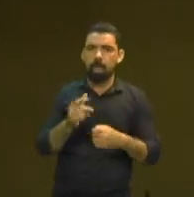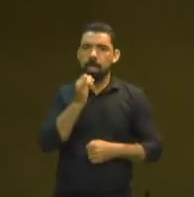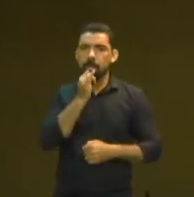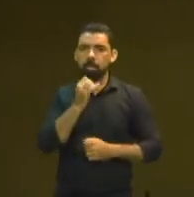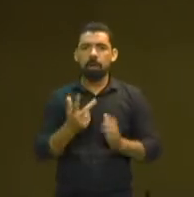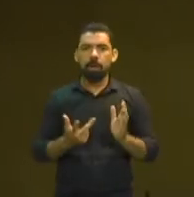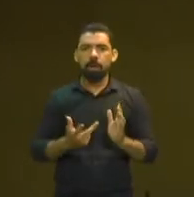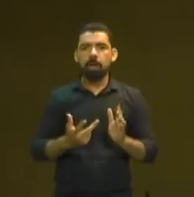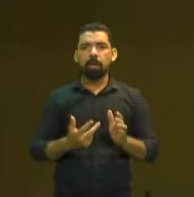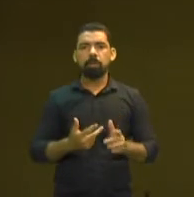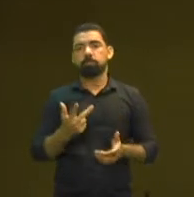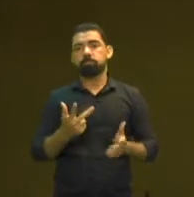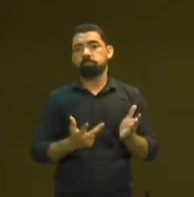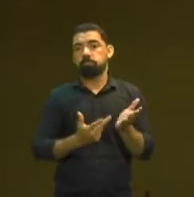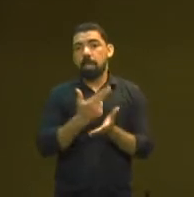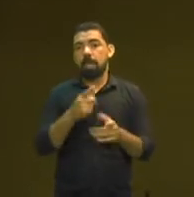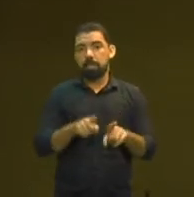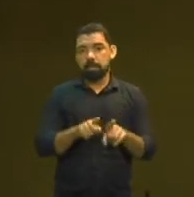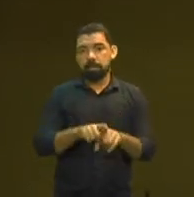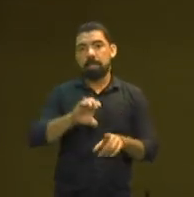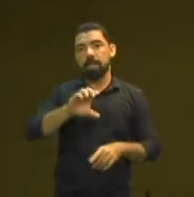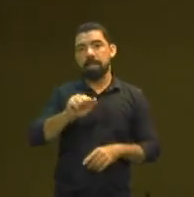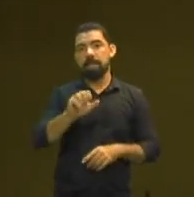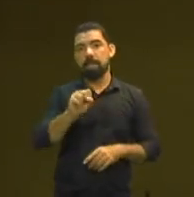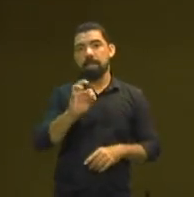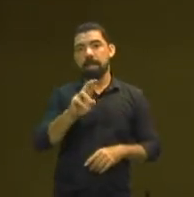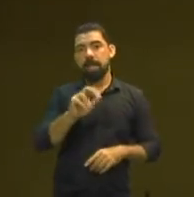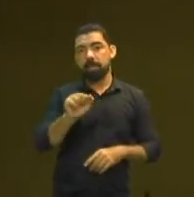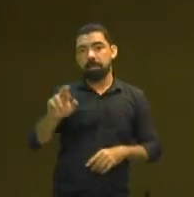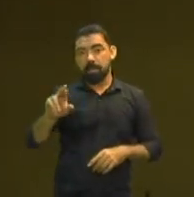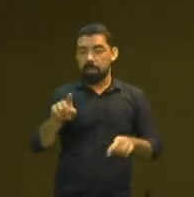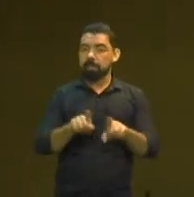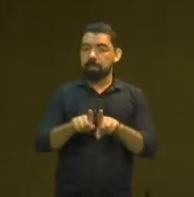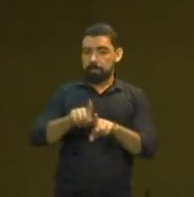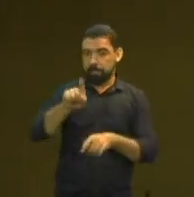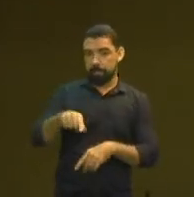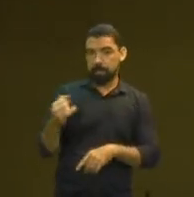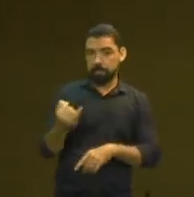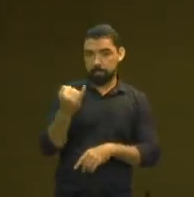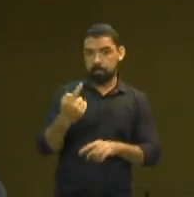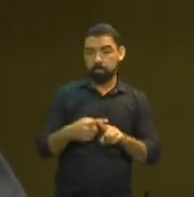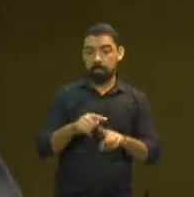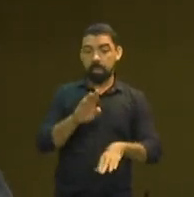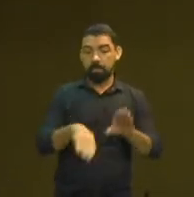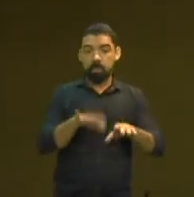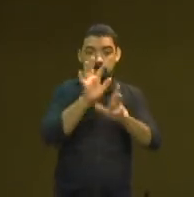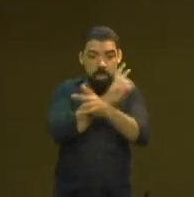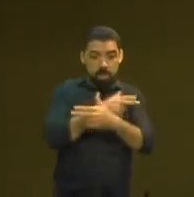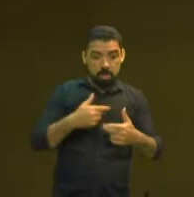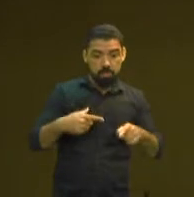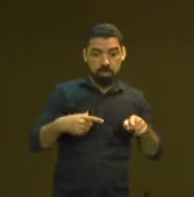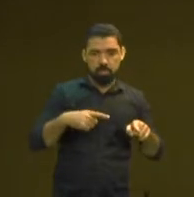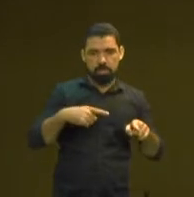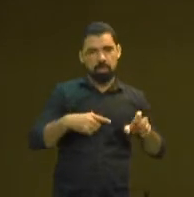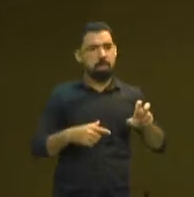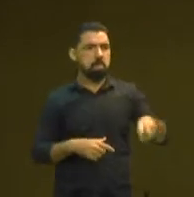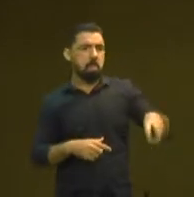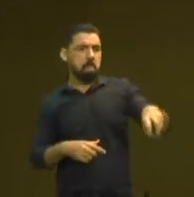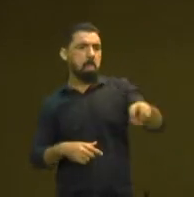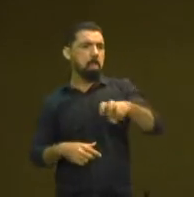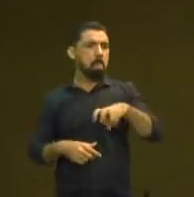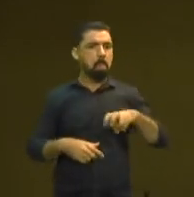um grande problema são, às vezes, principalmente animais, onde você tem um vínculo com a família, mas o animal ele anda muito, ele sai muito e ele